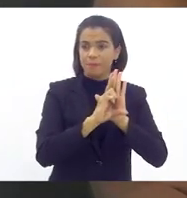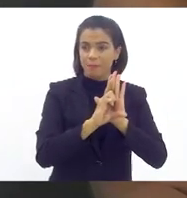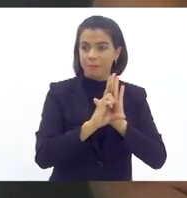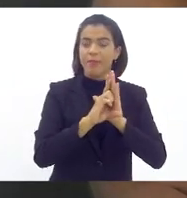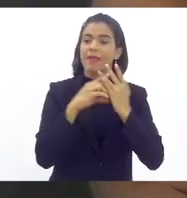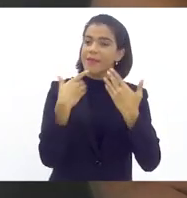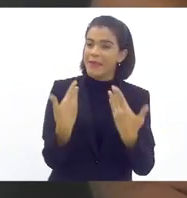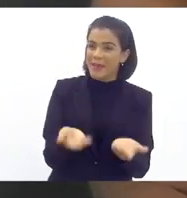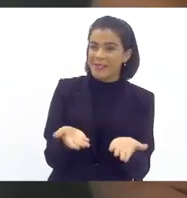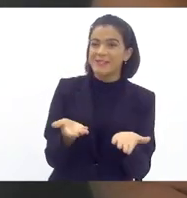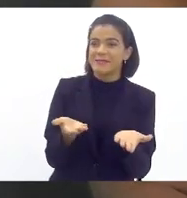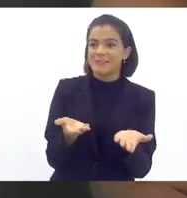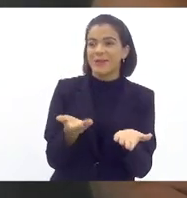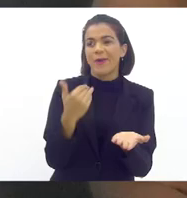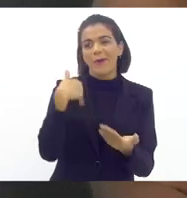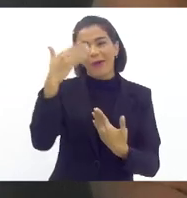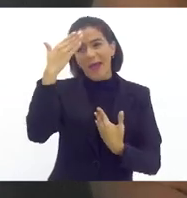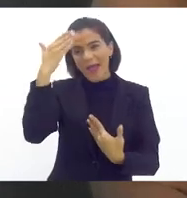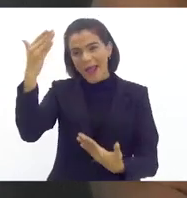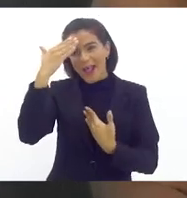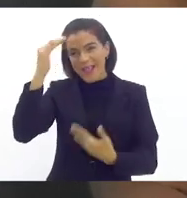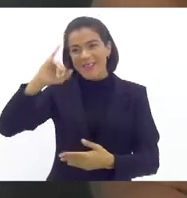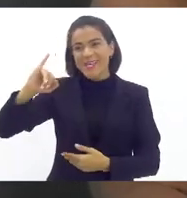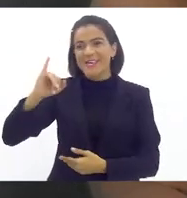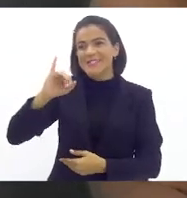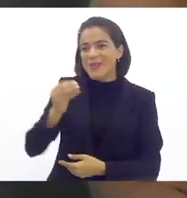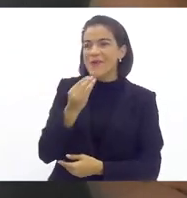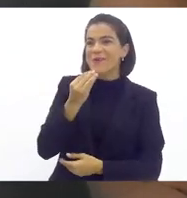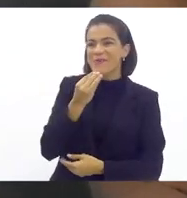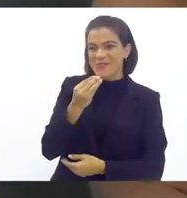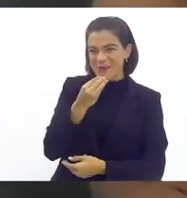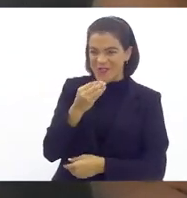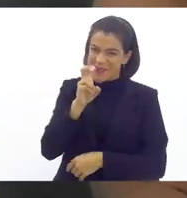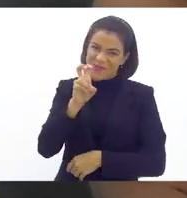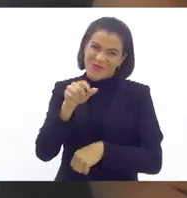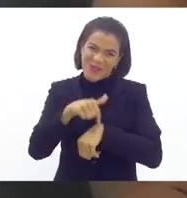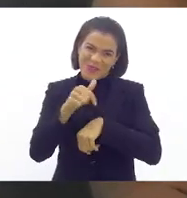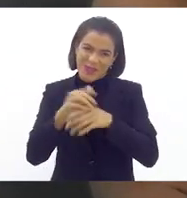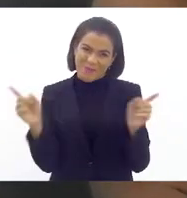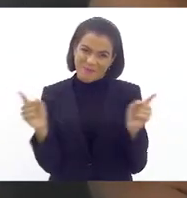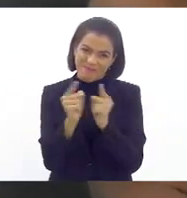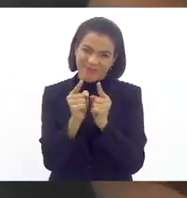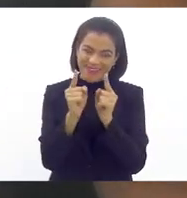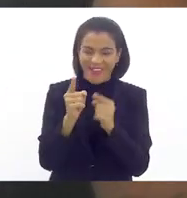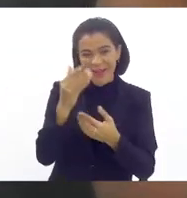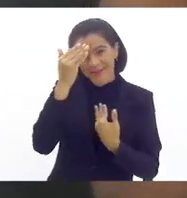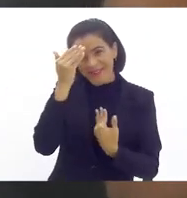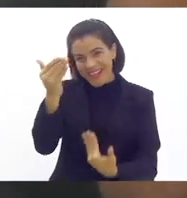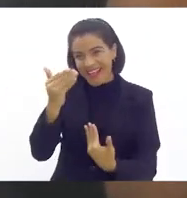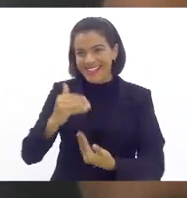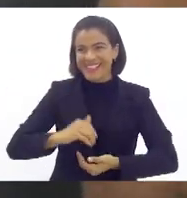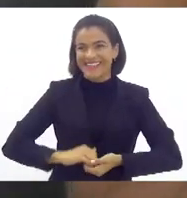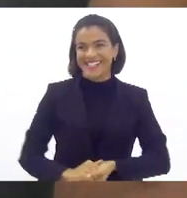é isso. Eu agradeço a oportunidade. Eu sei que o tempo acabou. Parabéns, parabéns. E muito obrigada.